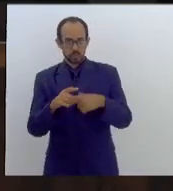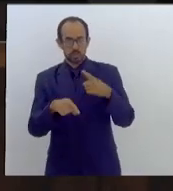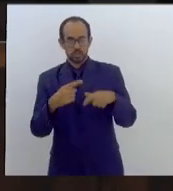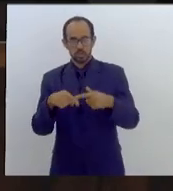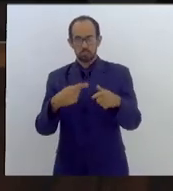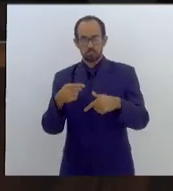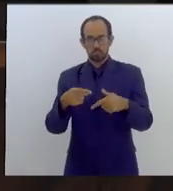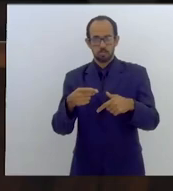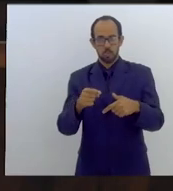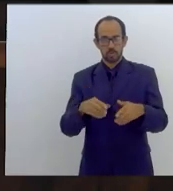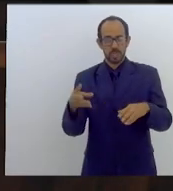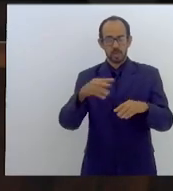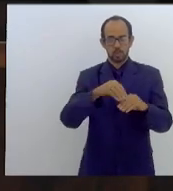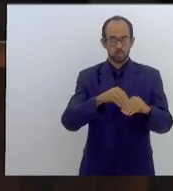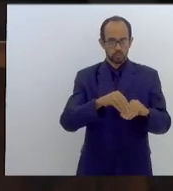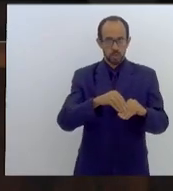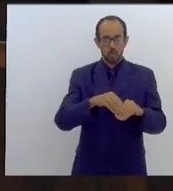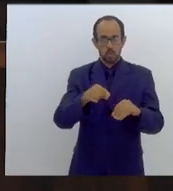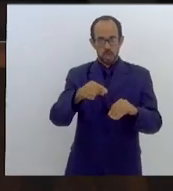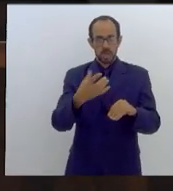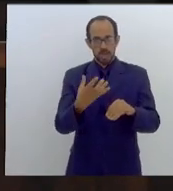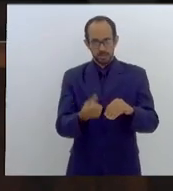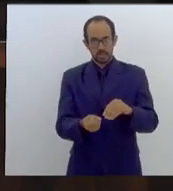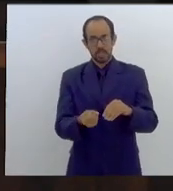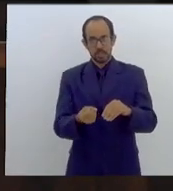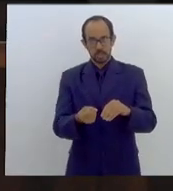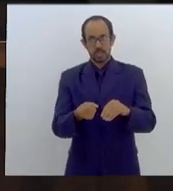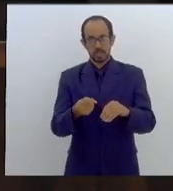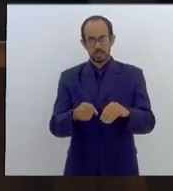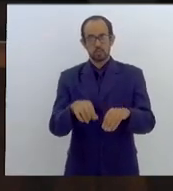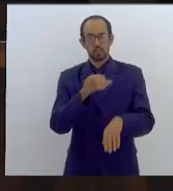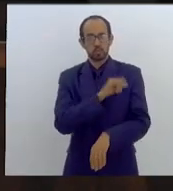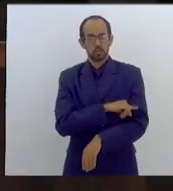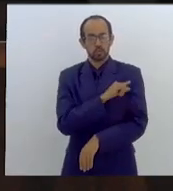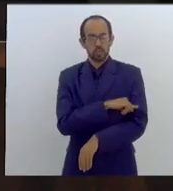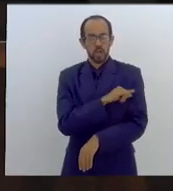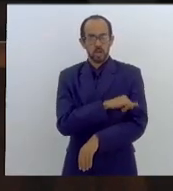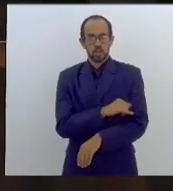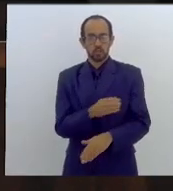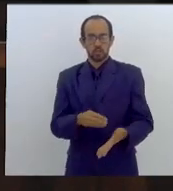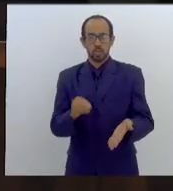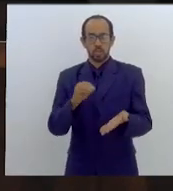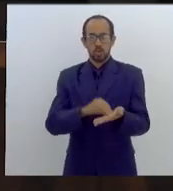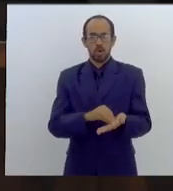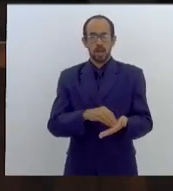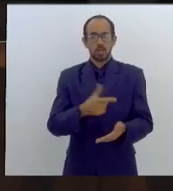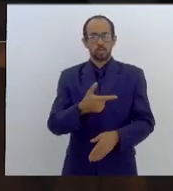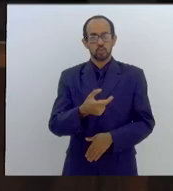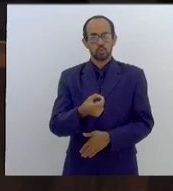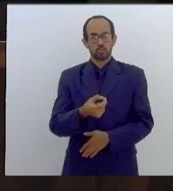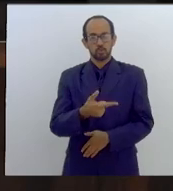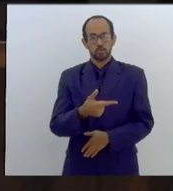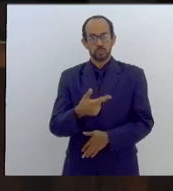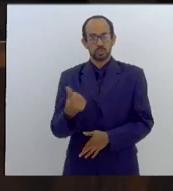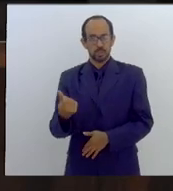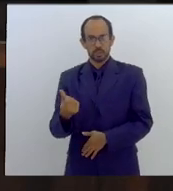acordo que o município seja incluído a partir de 2026.